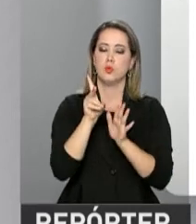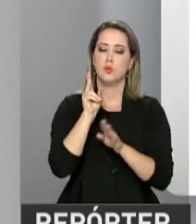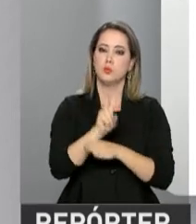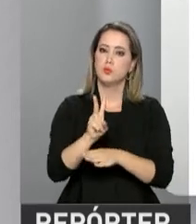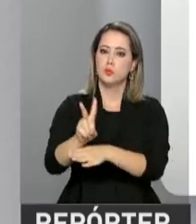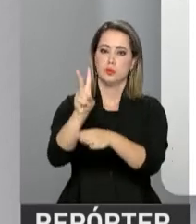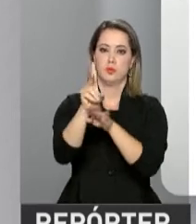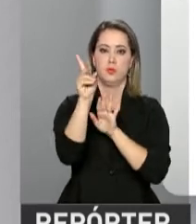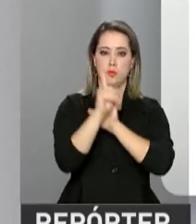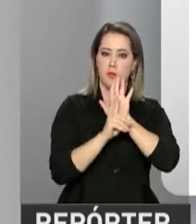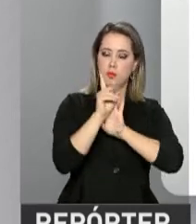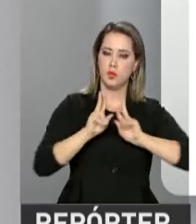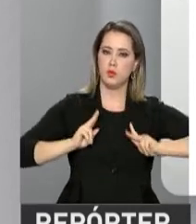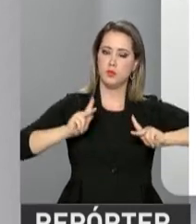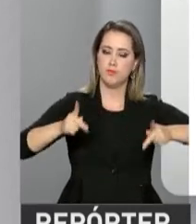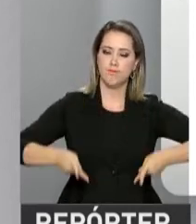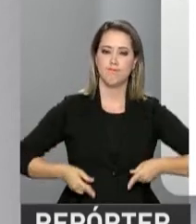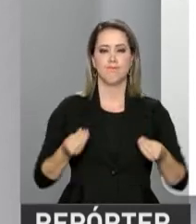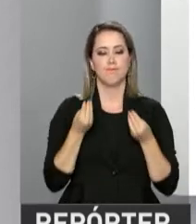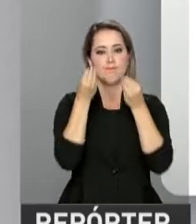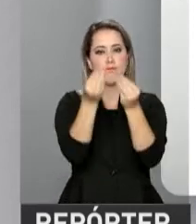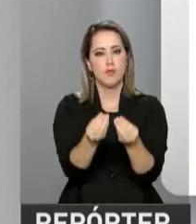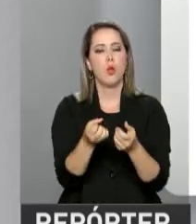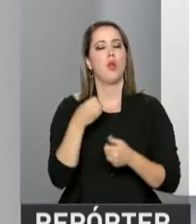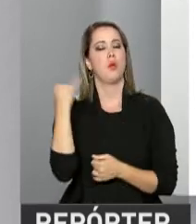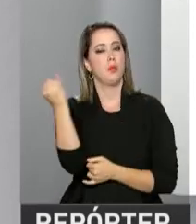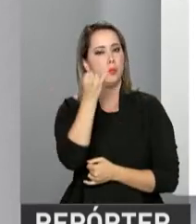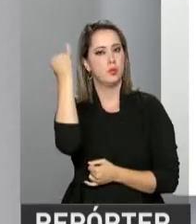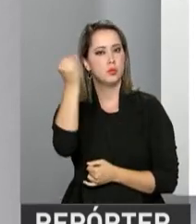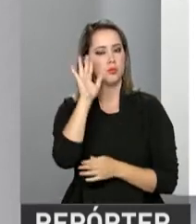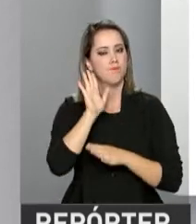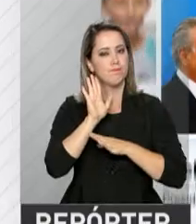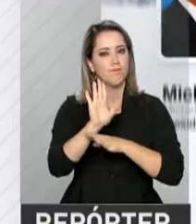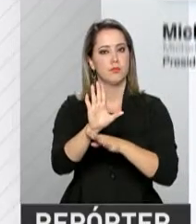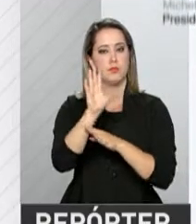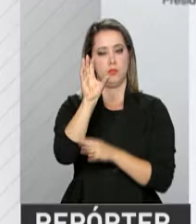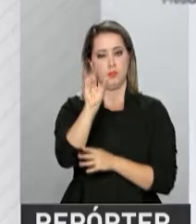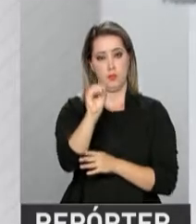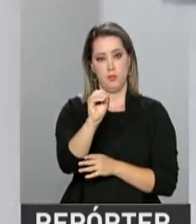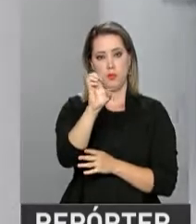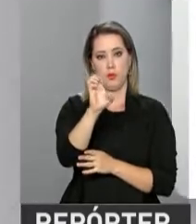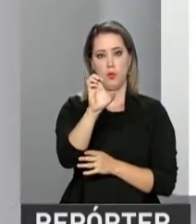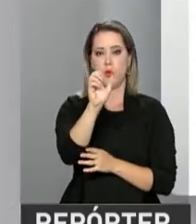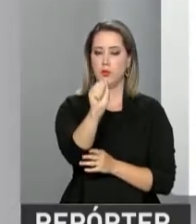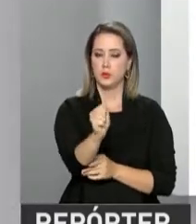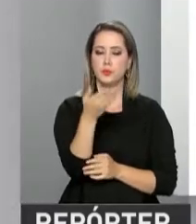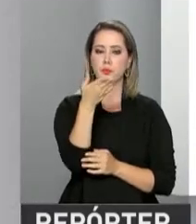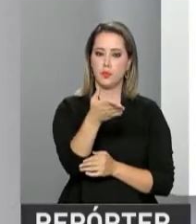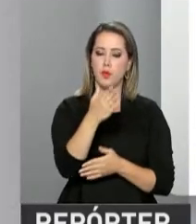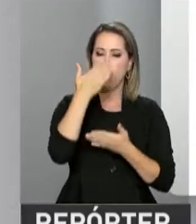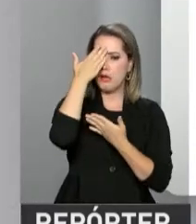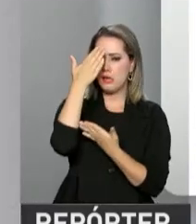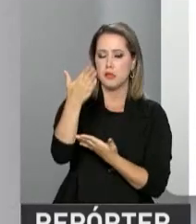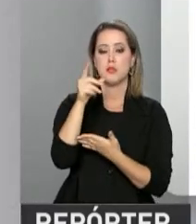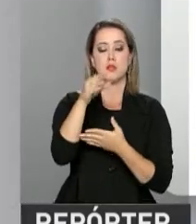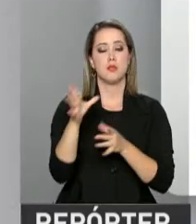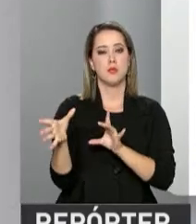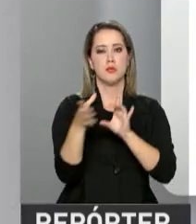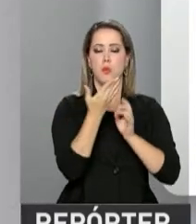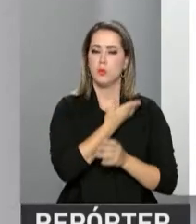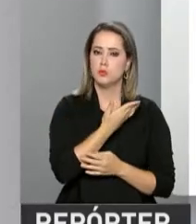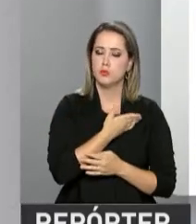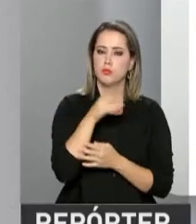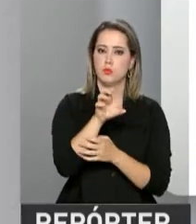humanos dar a valiosa contribuição ao a ele agradeceu aos parceiros da organização dos estados